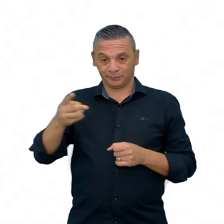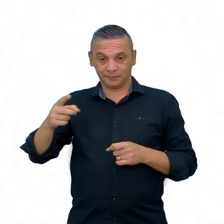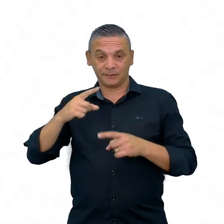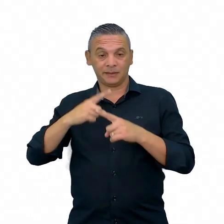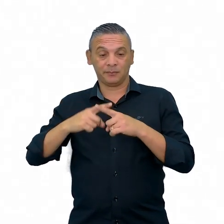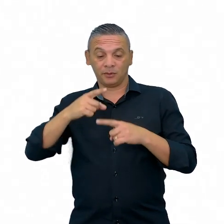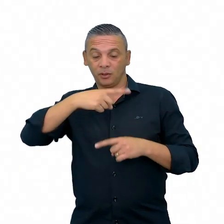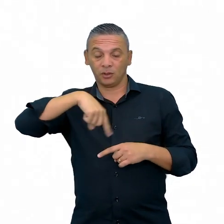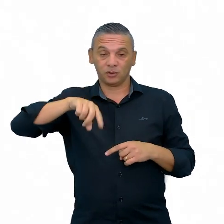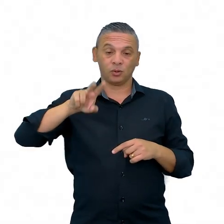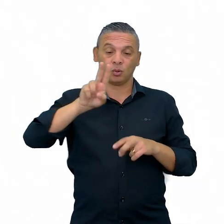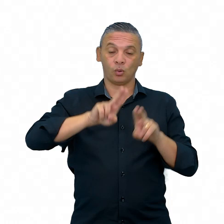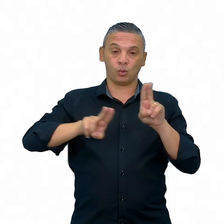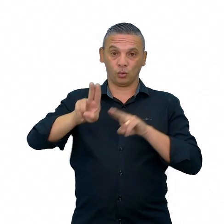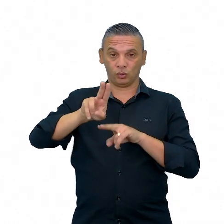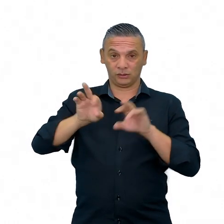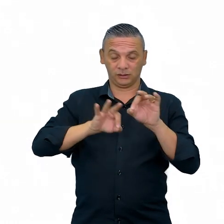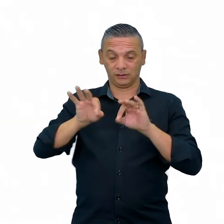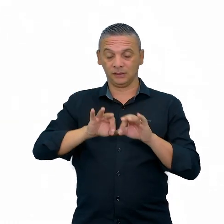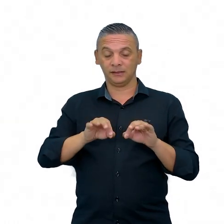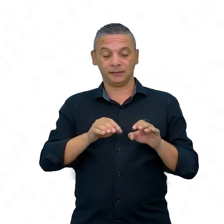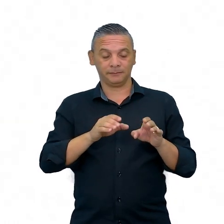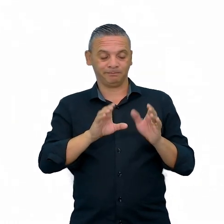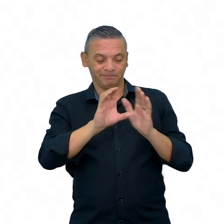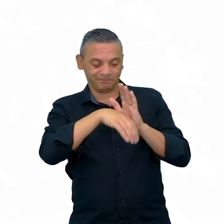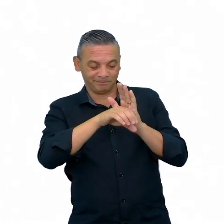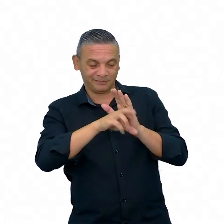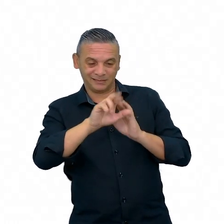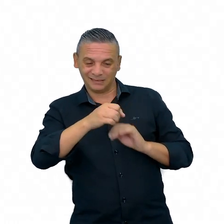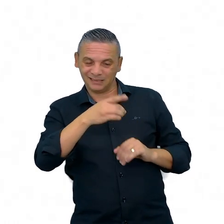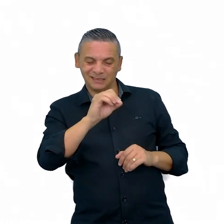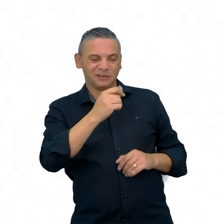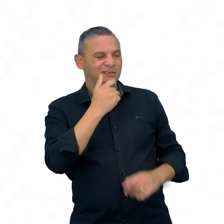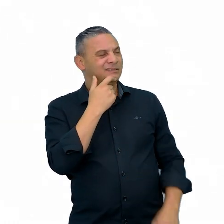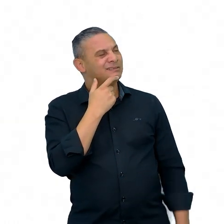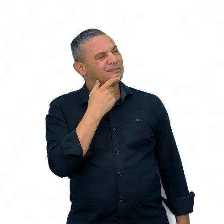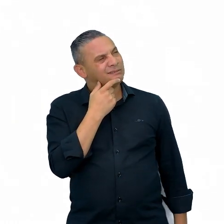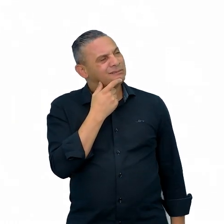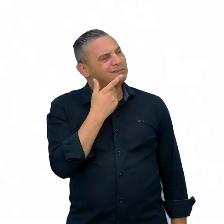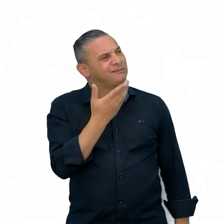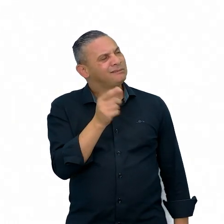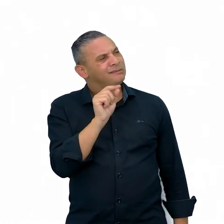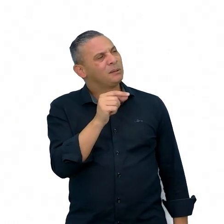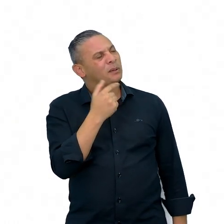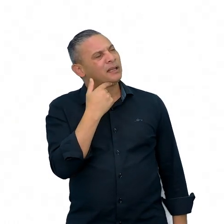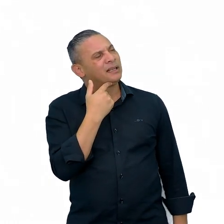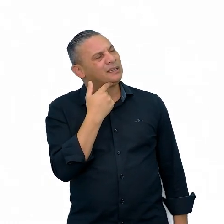quando nós utilizamos o conceito de razão tem por trás